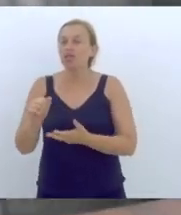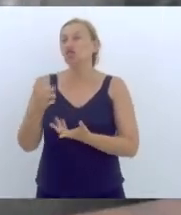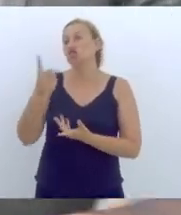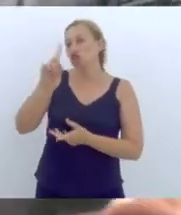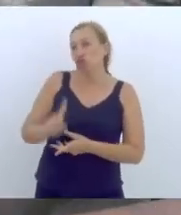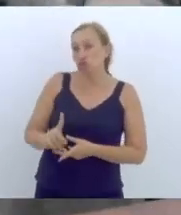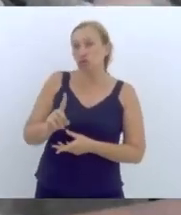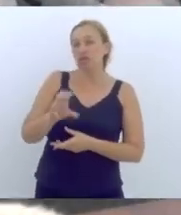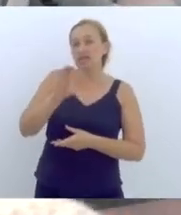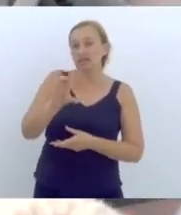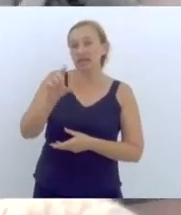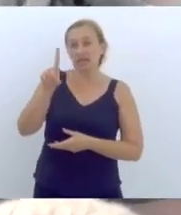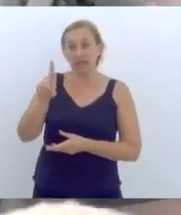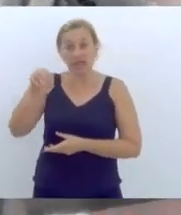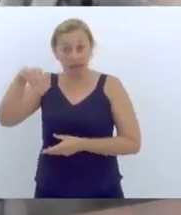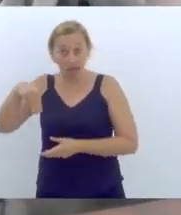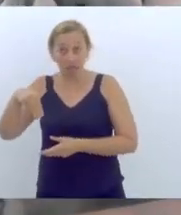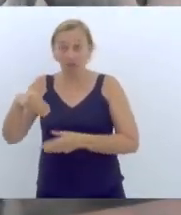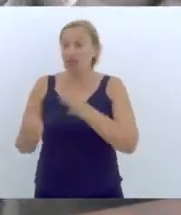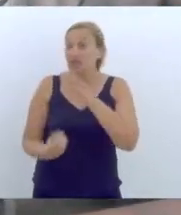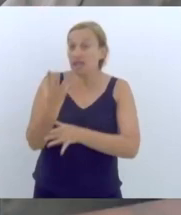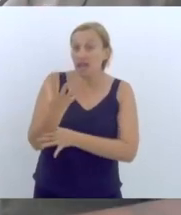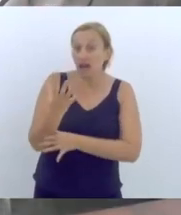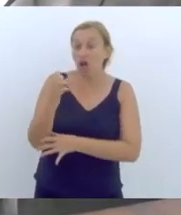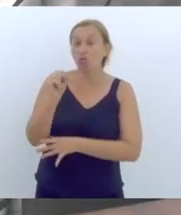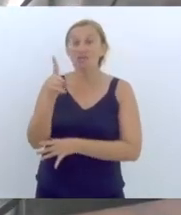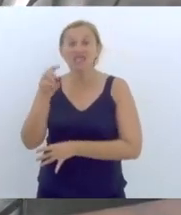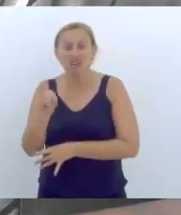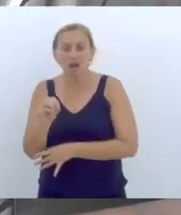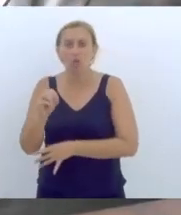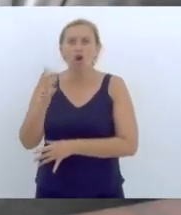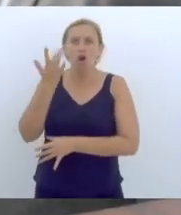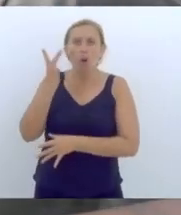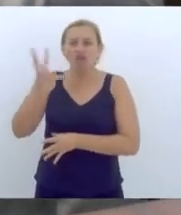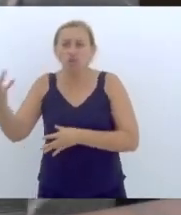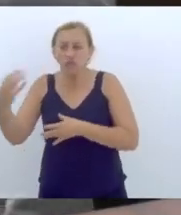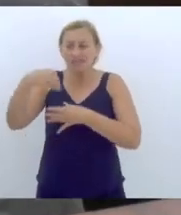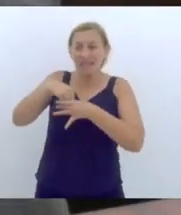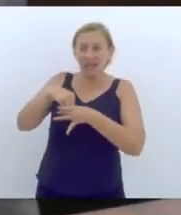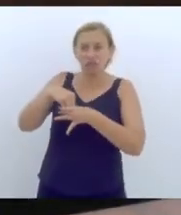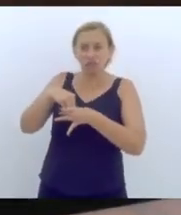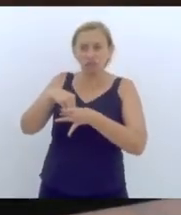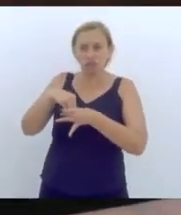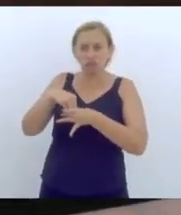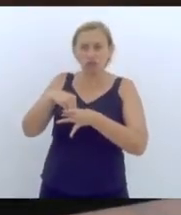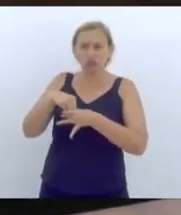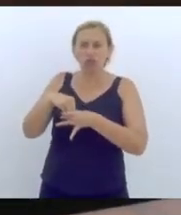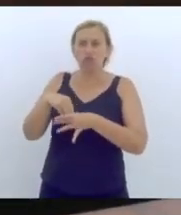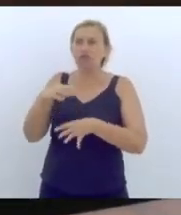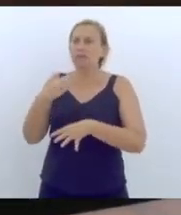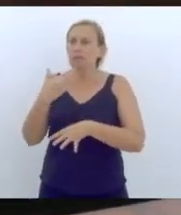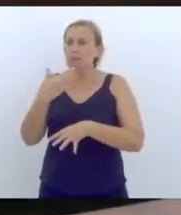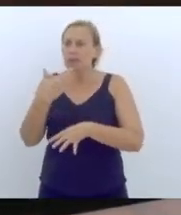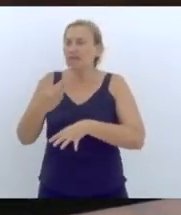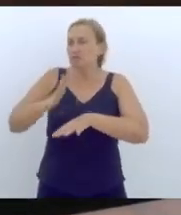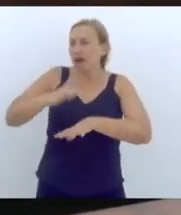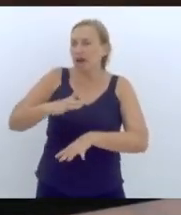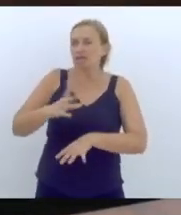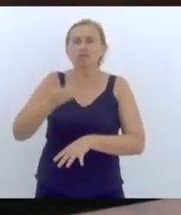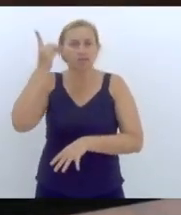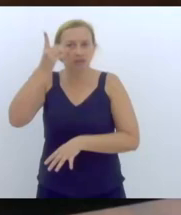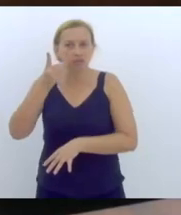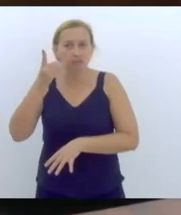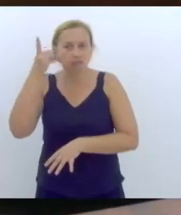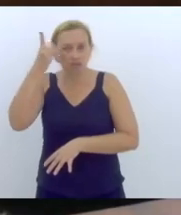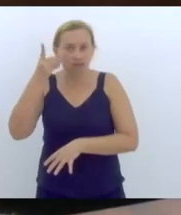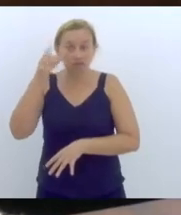CDL, resolveu criar um selo. E eu acho que dentro da linha do que especifica mais o projeto do deputado Fábio